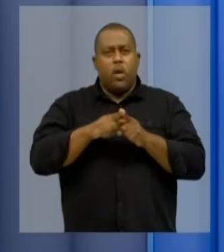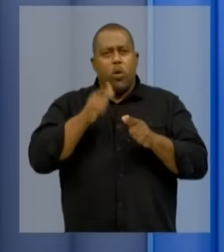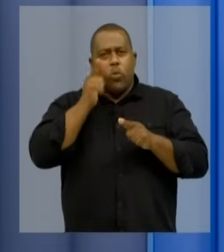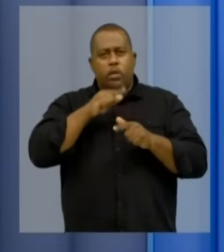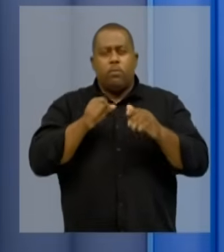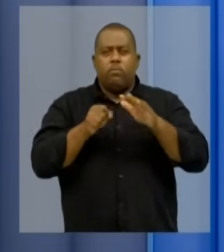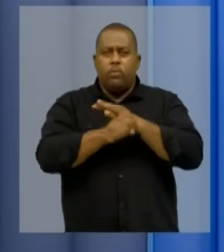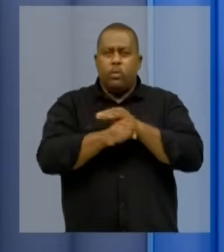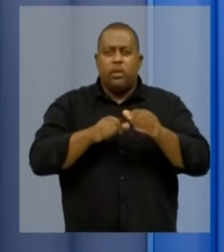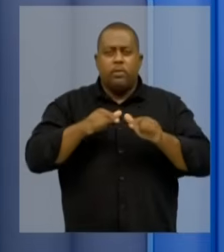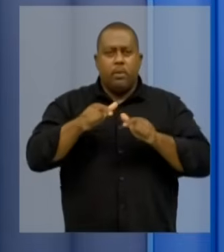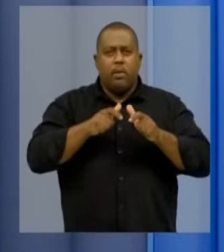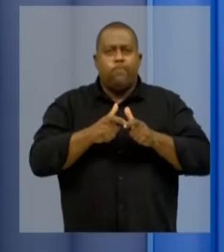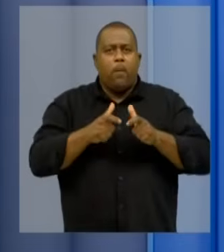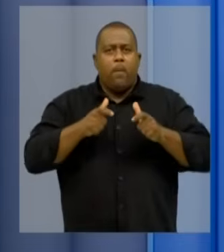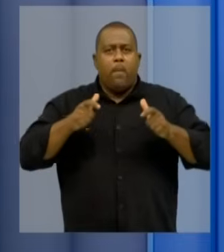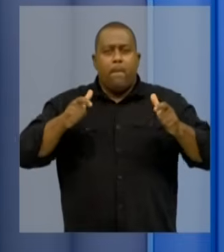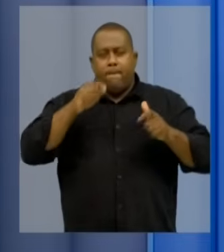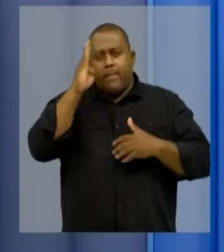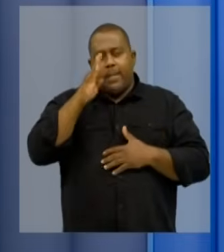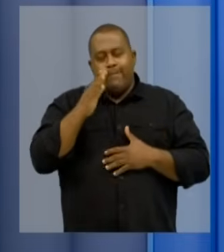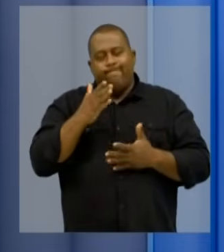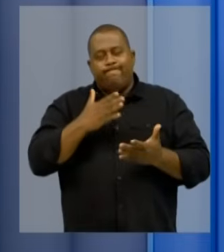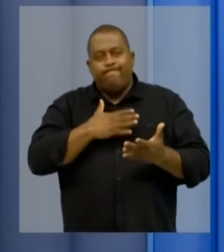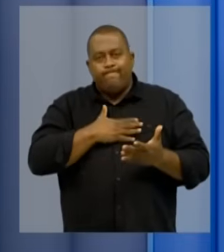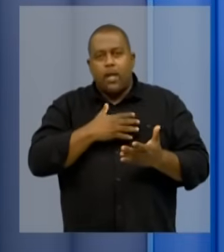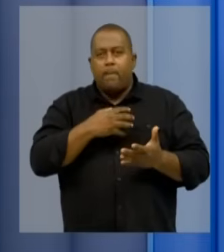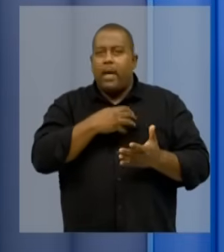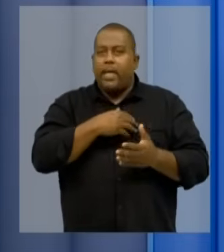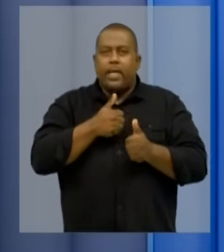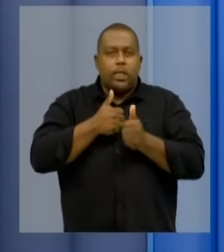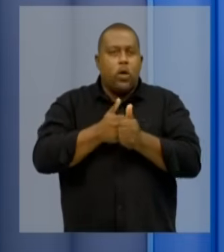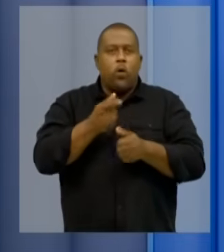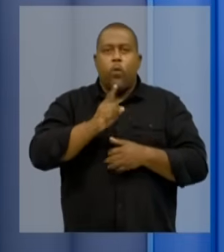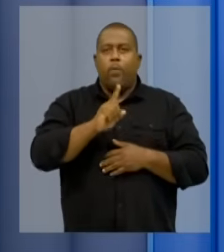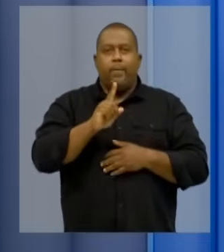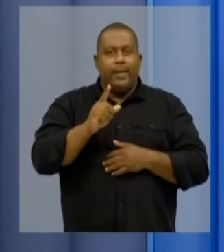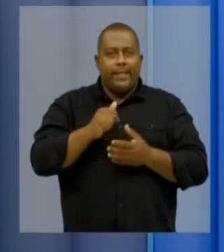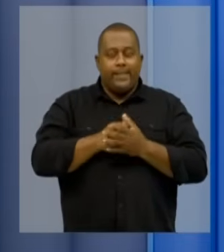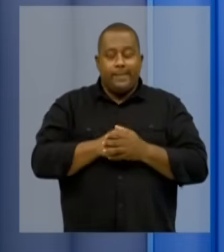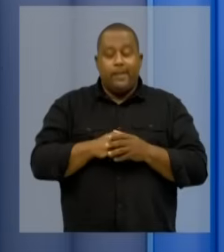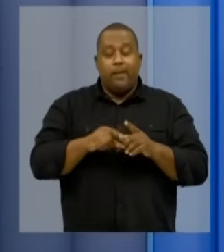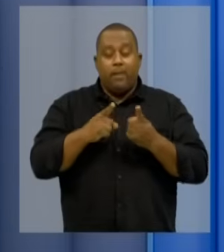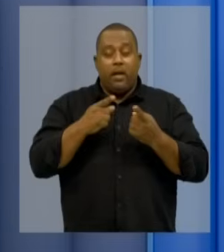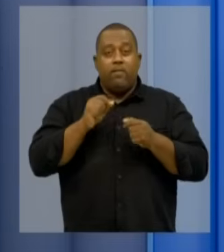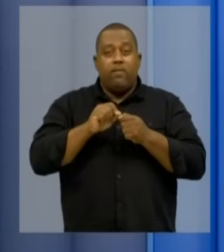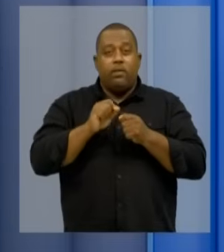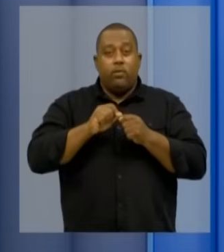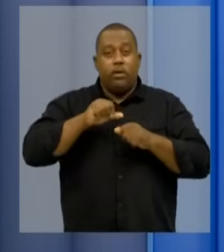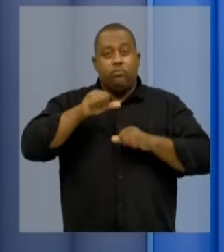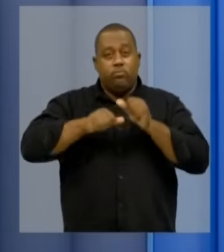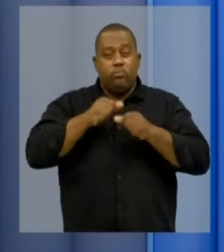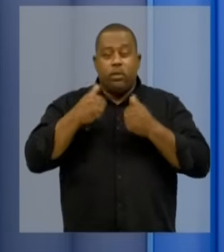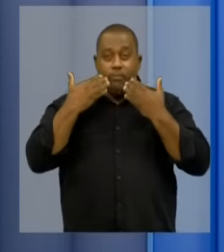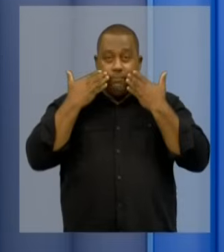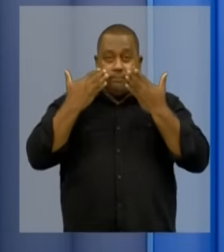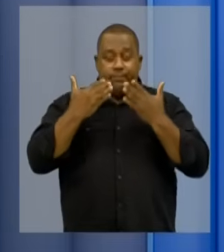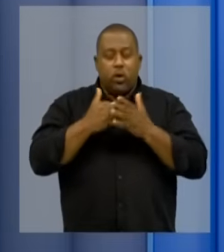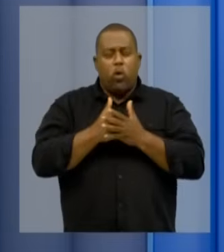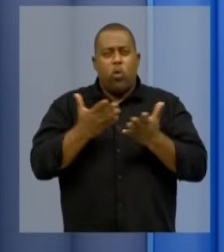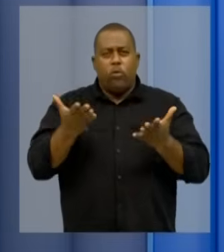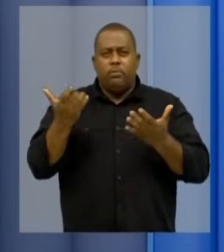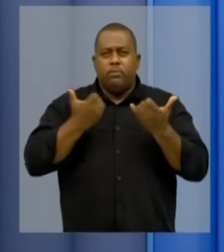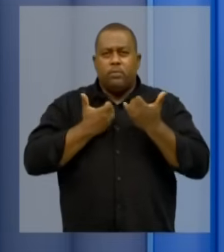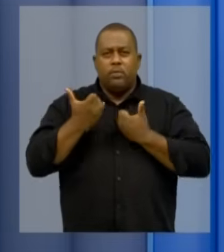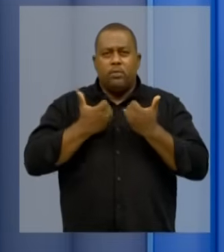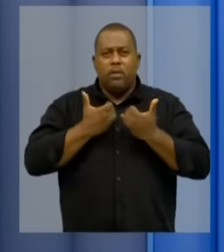mais aumentando no Brasil. Pena que a Bahia não acompanha isso. E o que nós vamos fazer é transformar essa realidade. Eu ouço muito falar aqui em